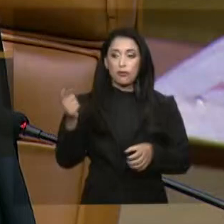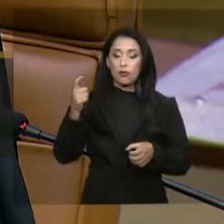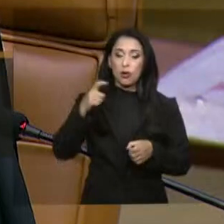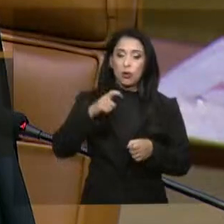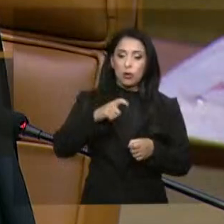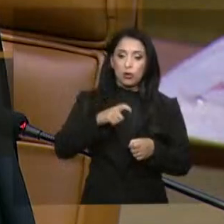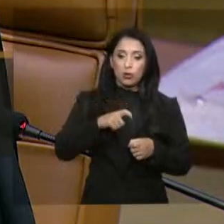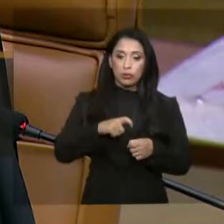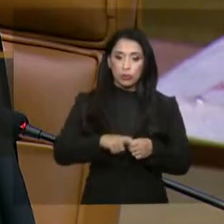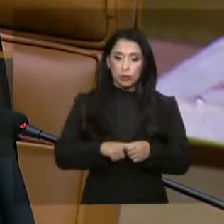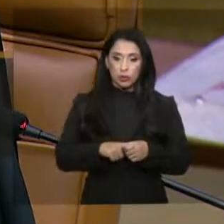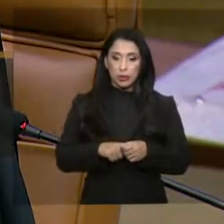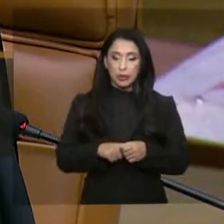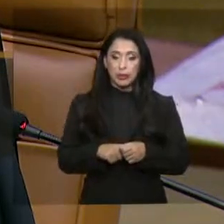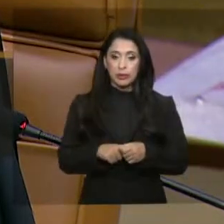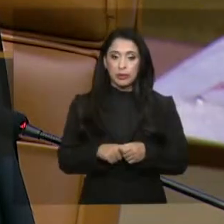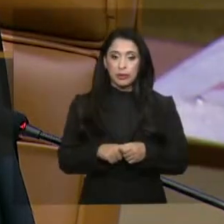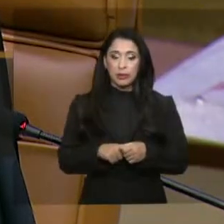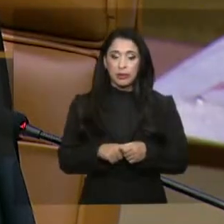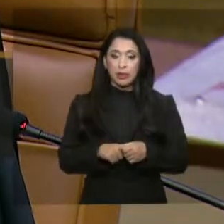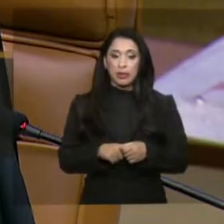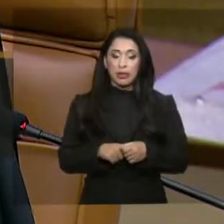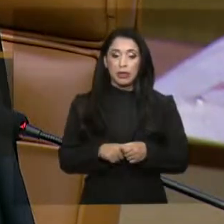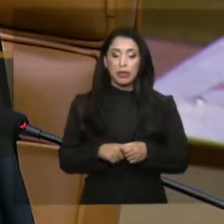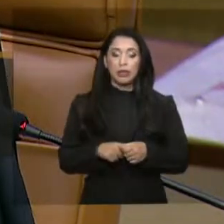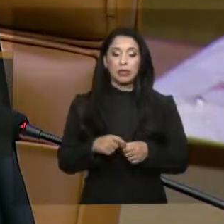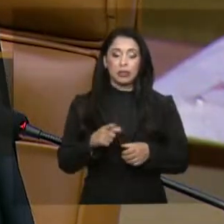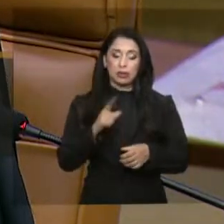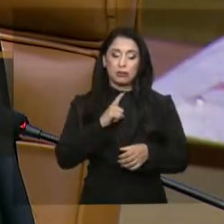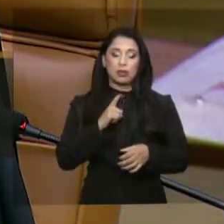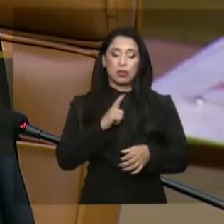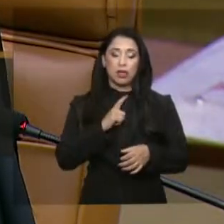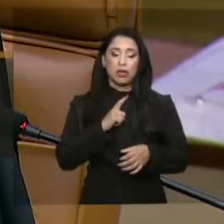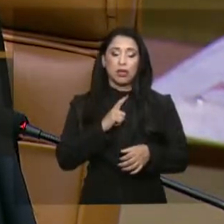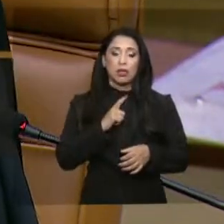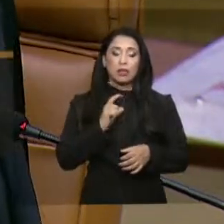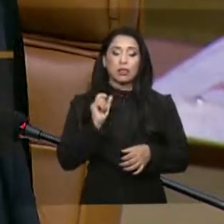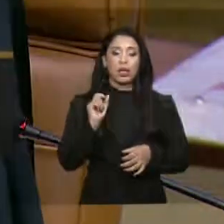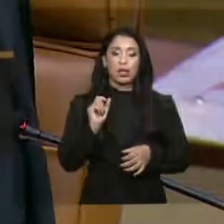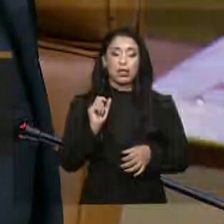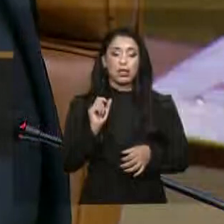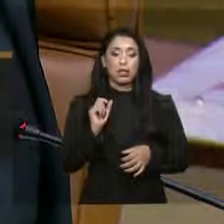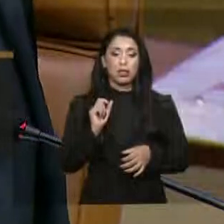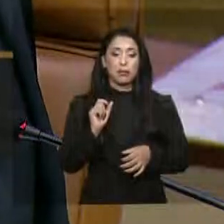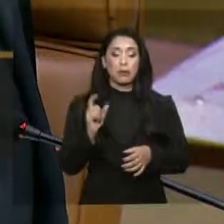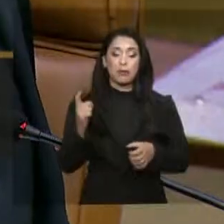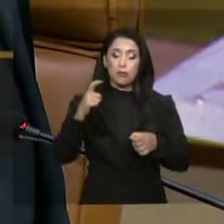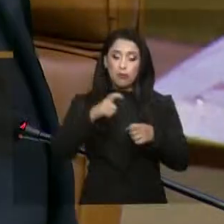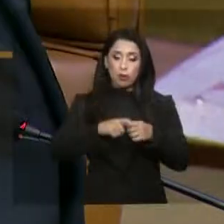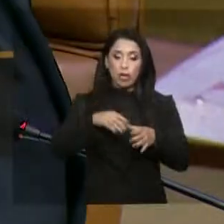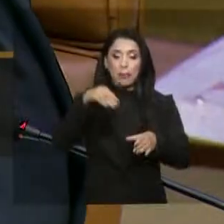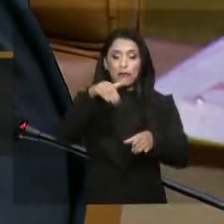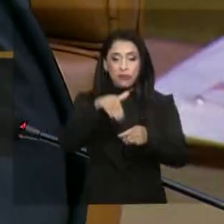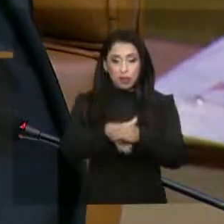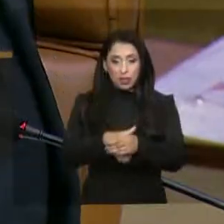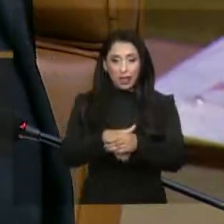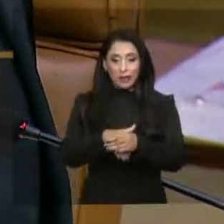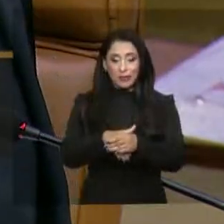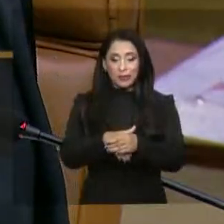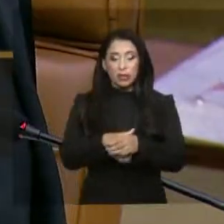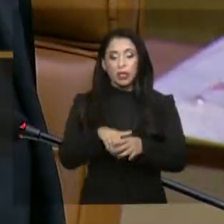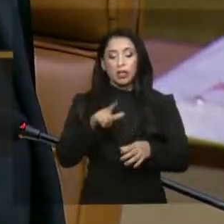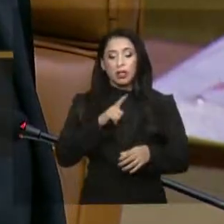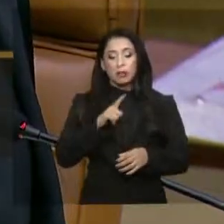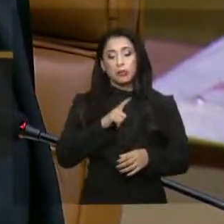no retorno do ministro Celso de Mello, que estava de licença médica, para que ele pudesse desempatar o caso, para